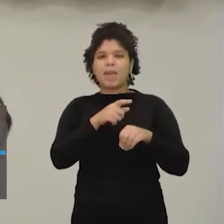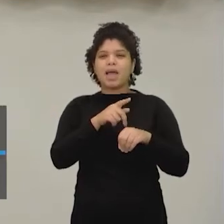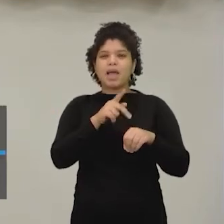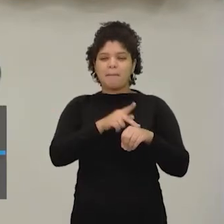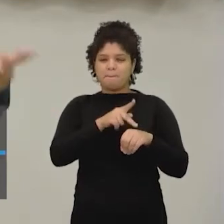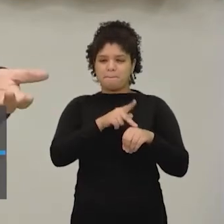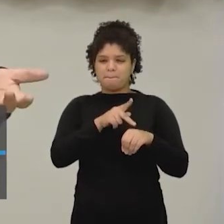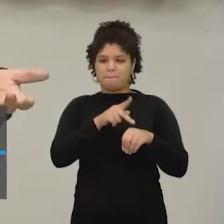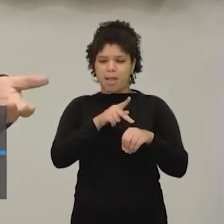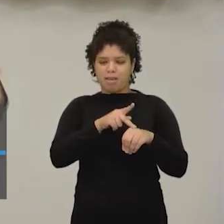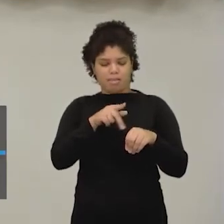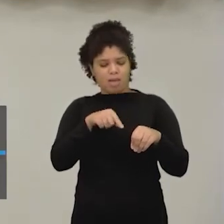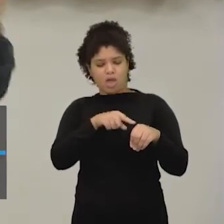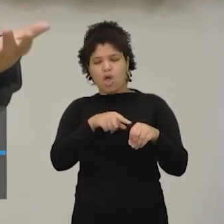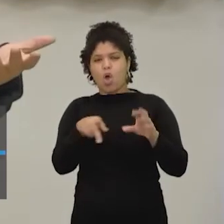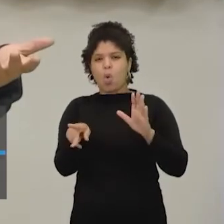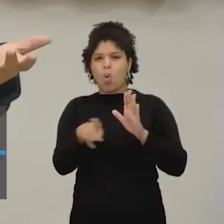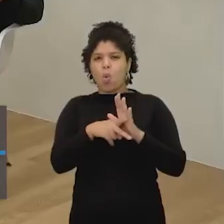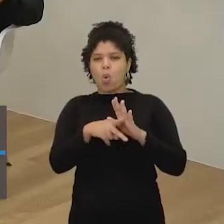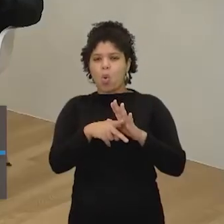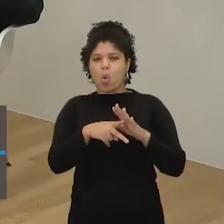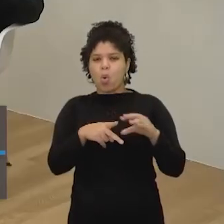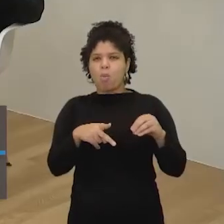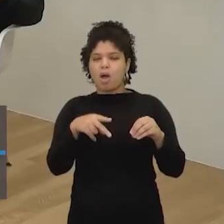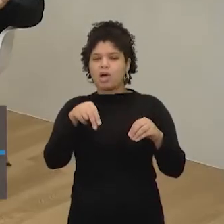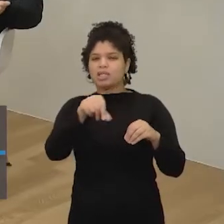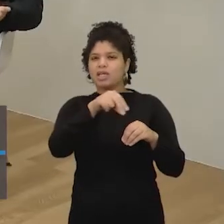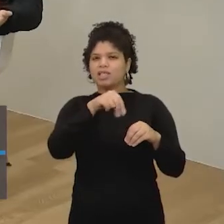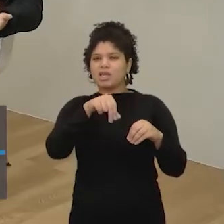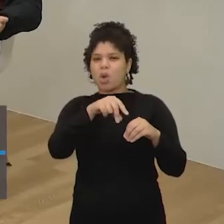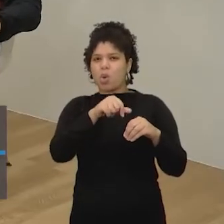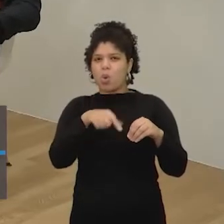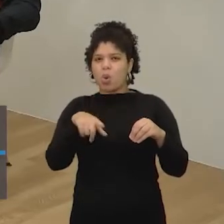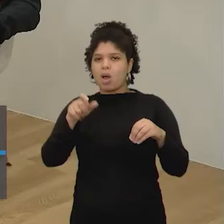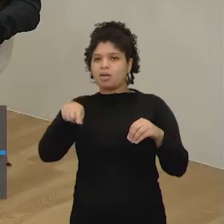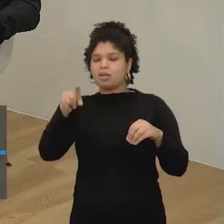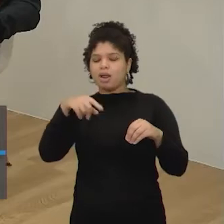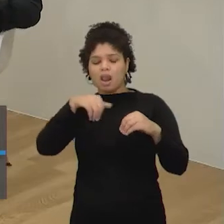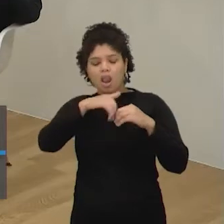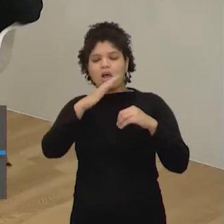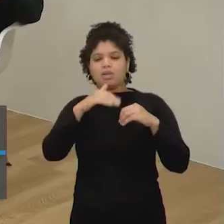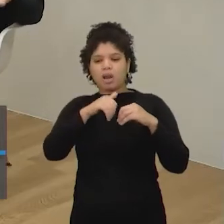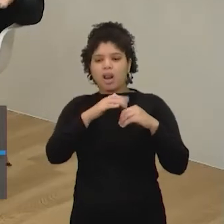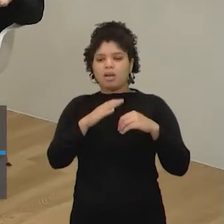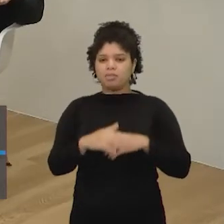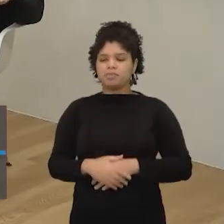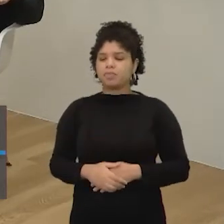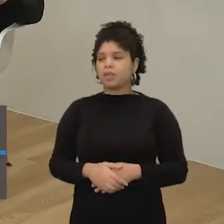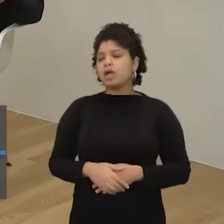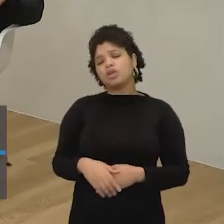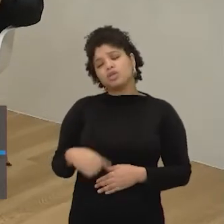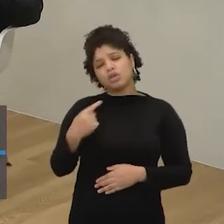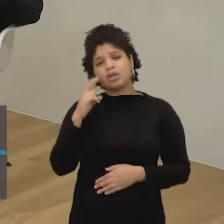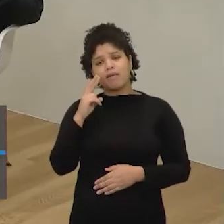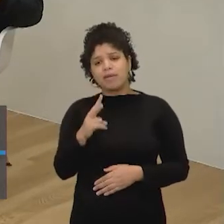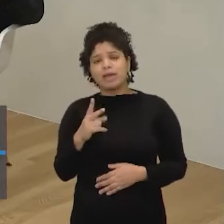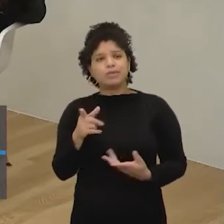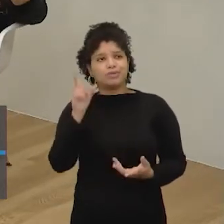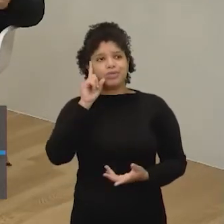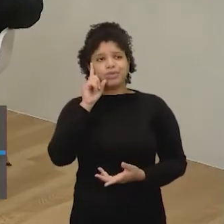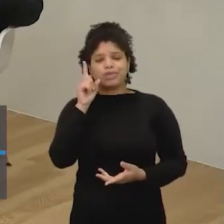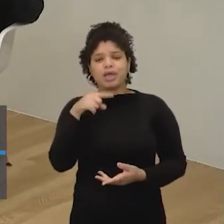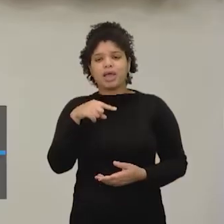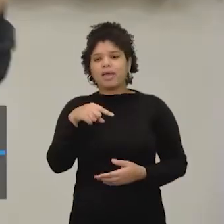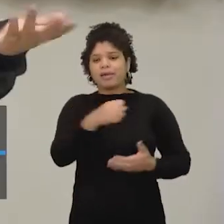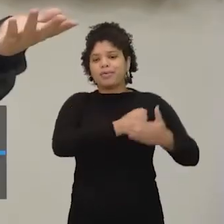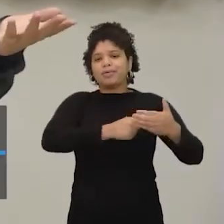cozinha porque é o uso mais claro, né? Mais comum no dia a dia, né? É, que a gente enxerga, né? Tipo, igual